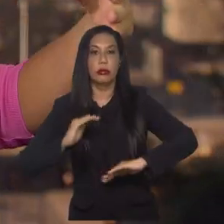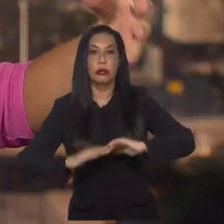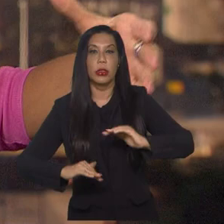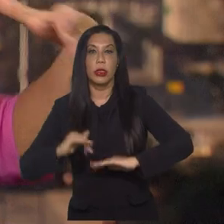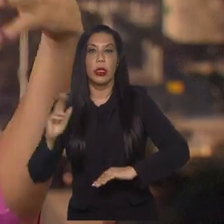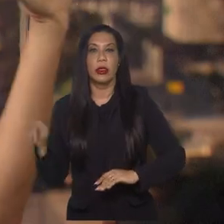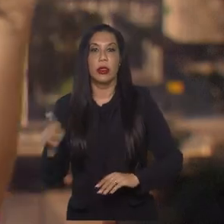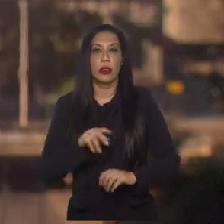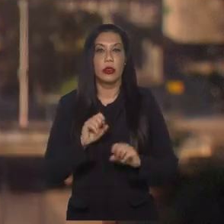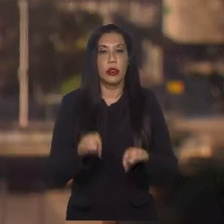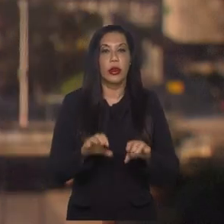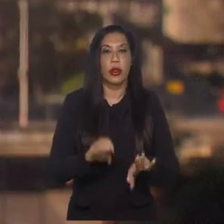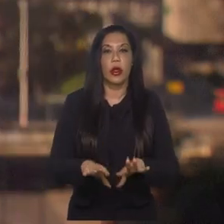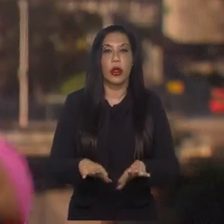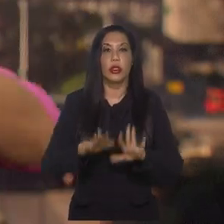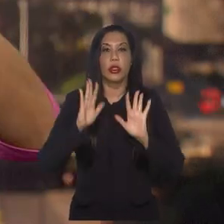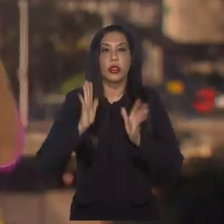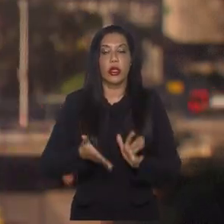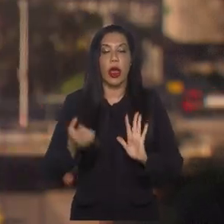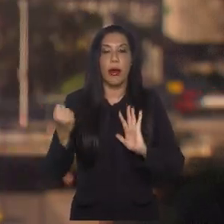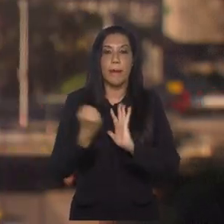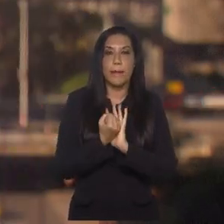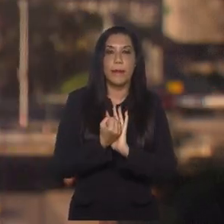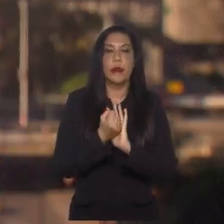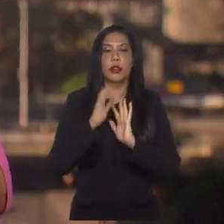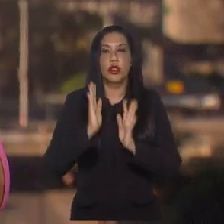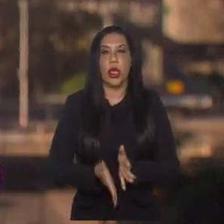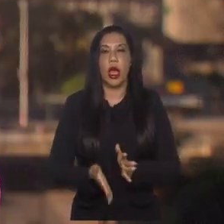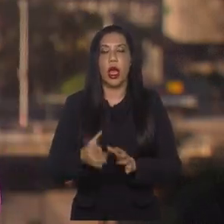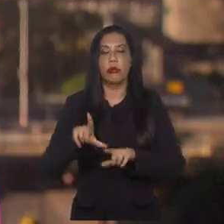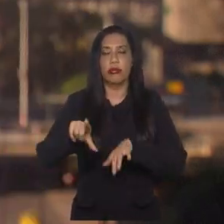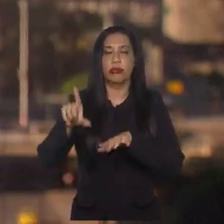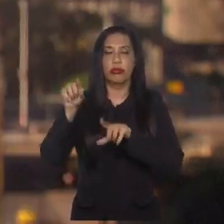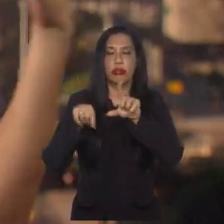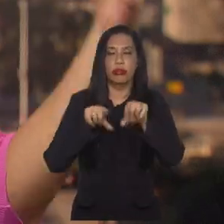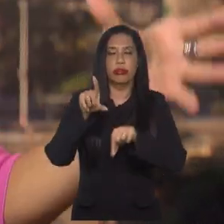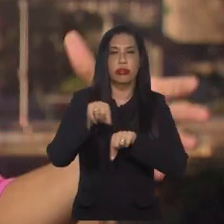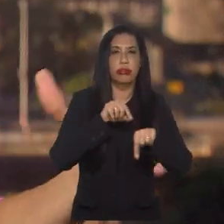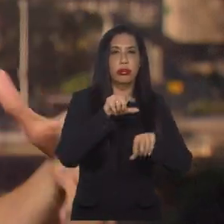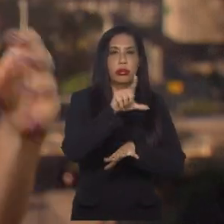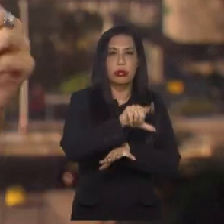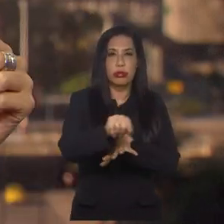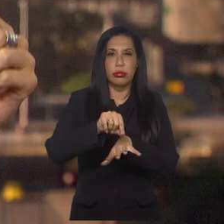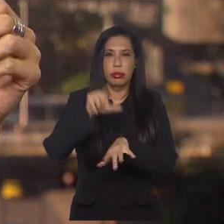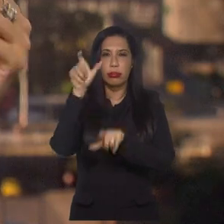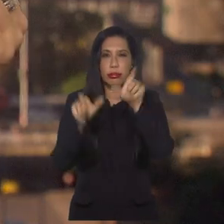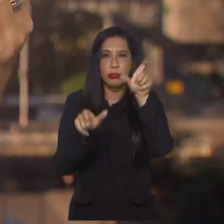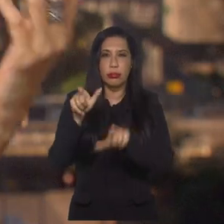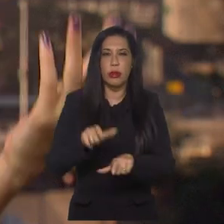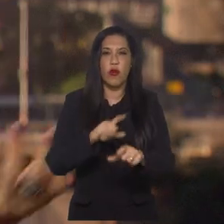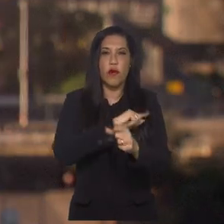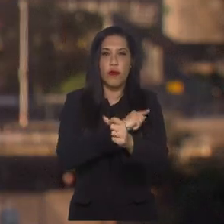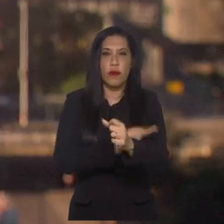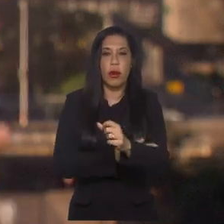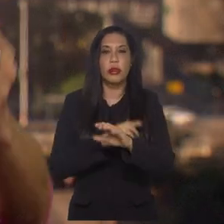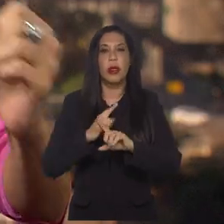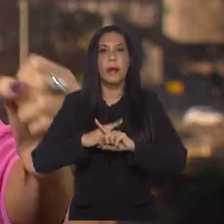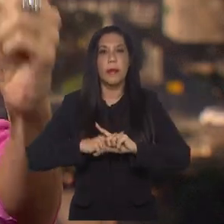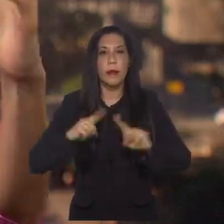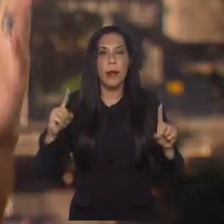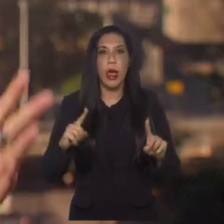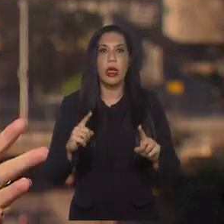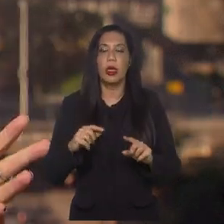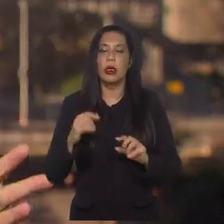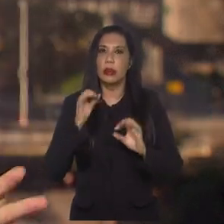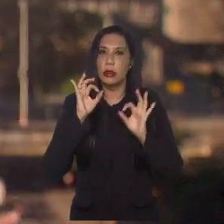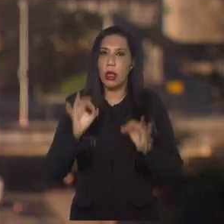numa Inglaterra que já tinha um nome, já tem, né? Excelentes jogadores e tudo mais, uma liga forte e tudo mais, mas realmente